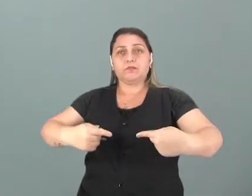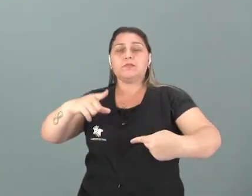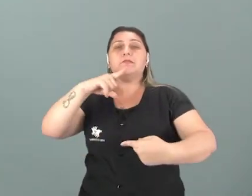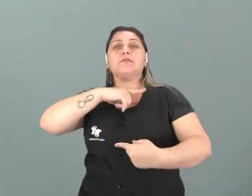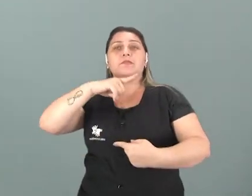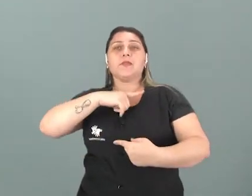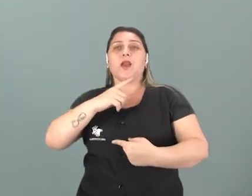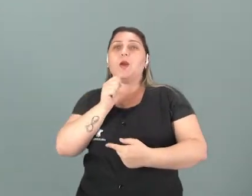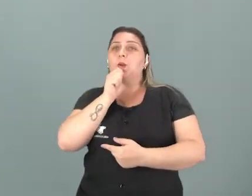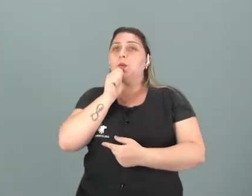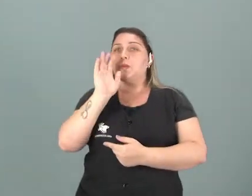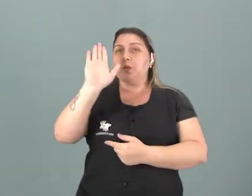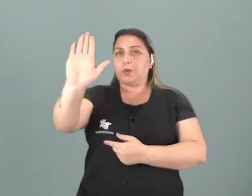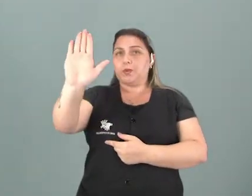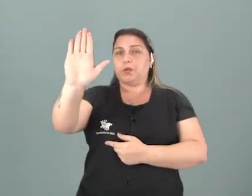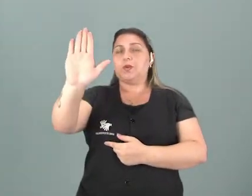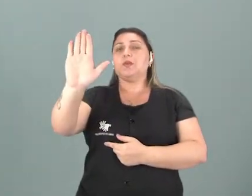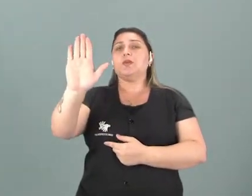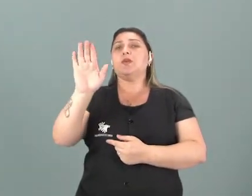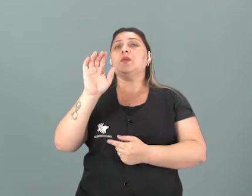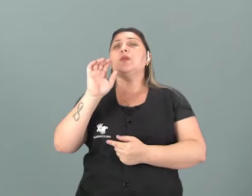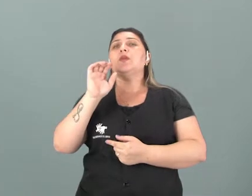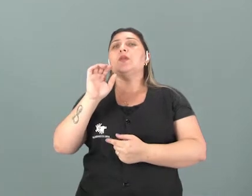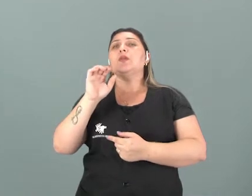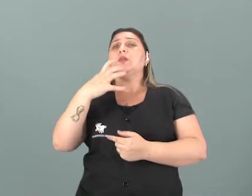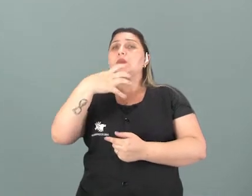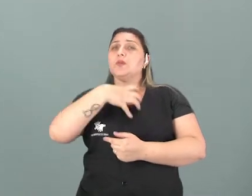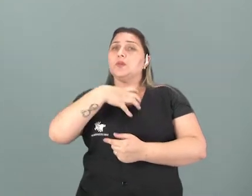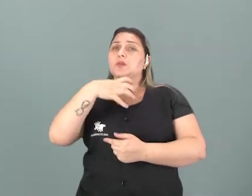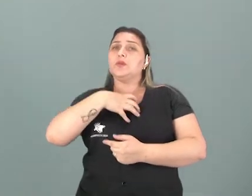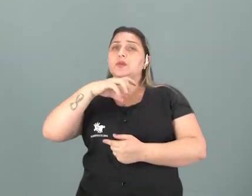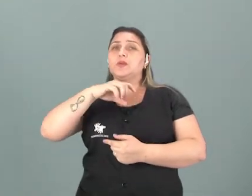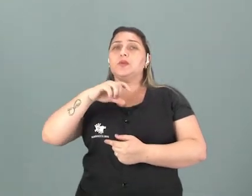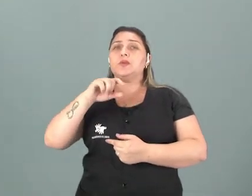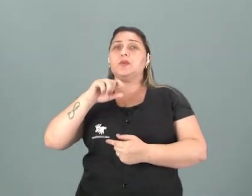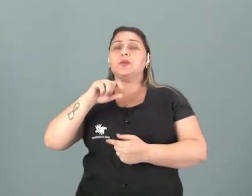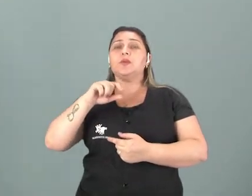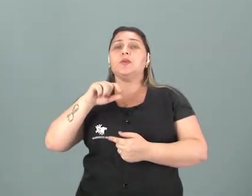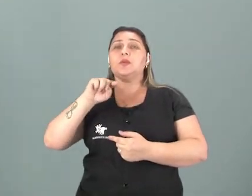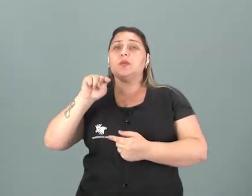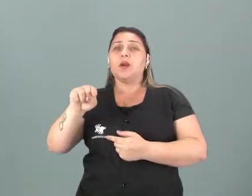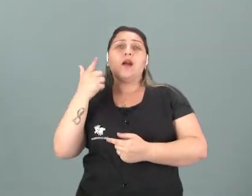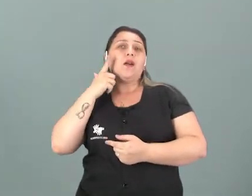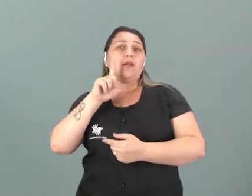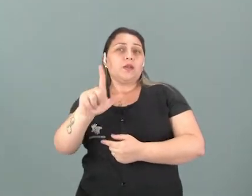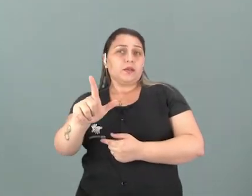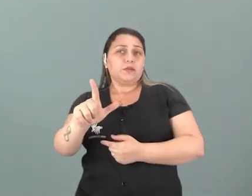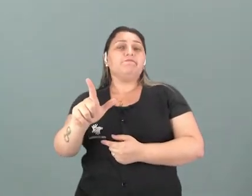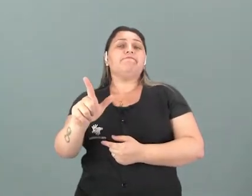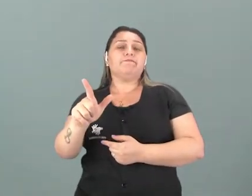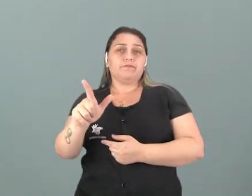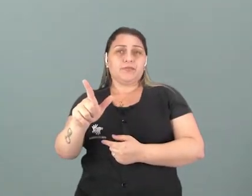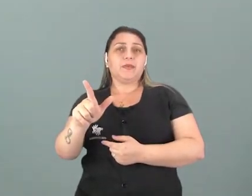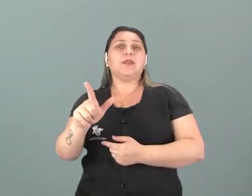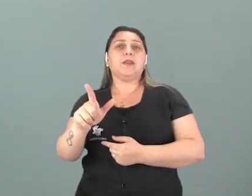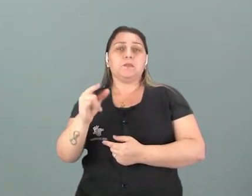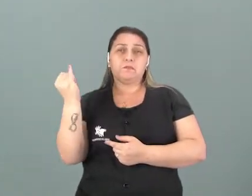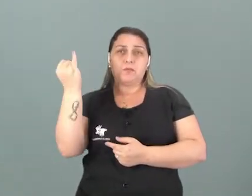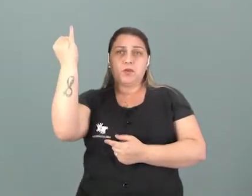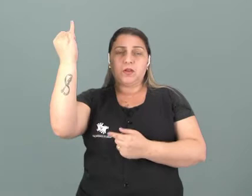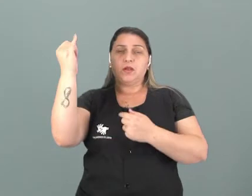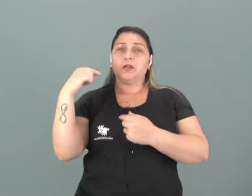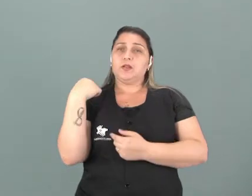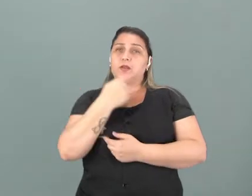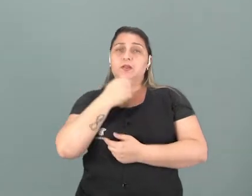os árbitros, os tipos de pontuações, né? O que você tem que fazer para ganhar uma pontuação. Então, é bem interessante a